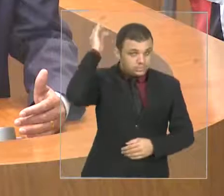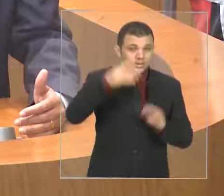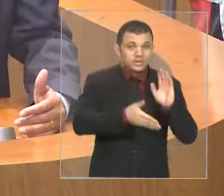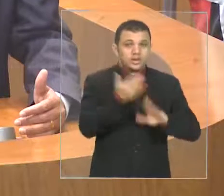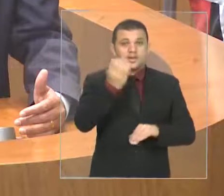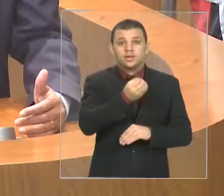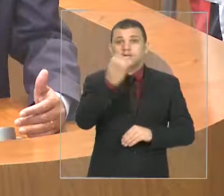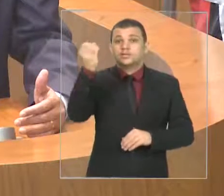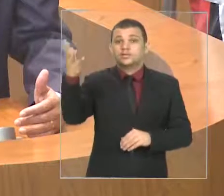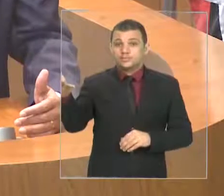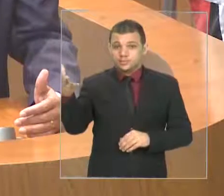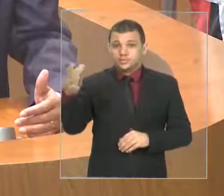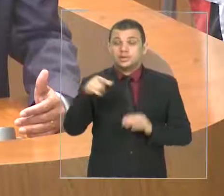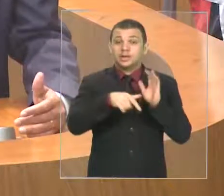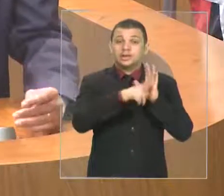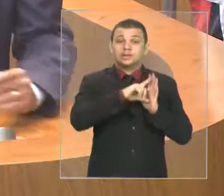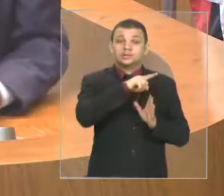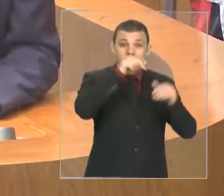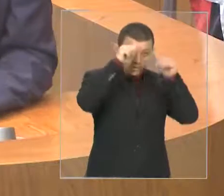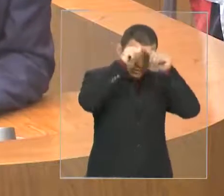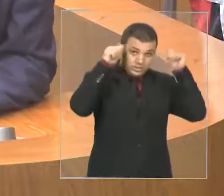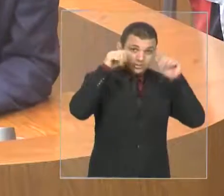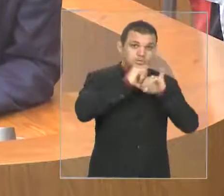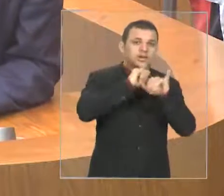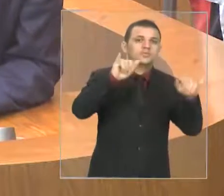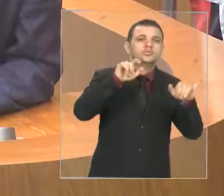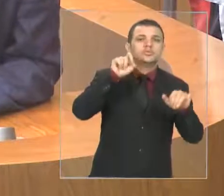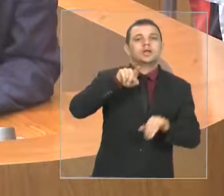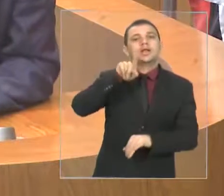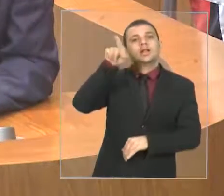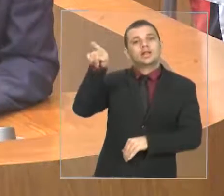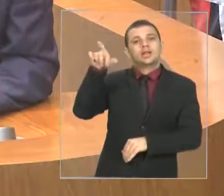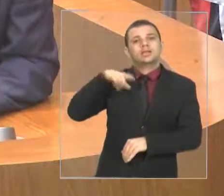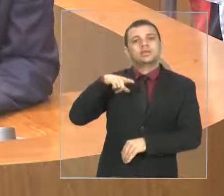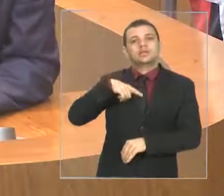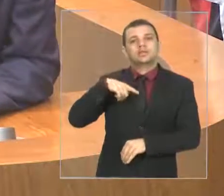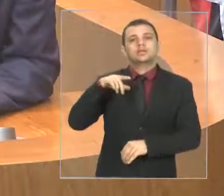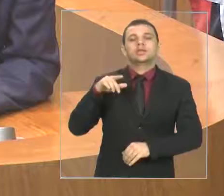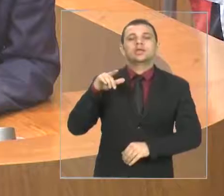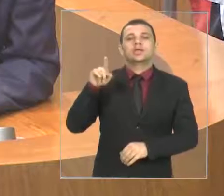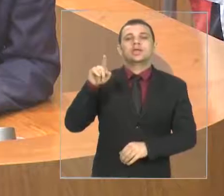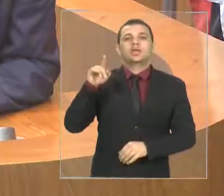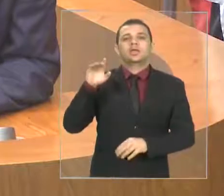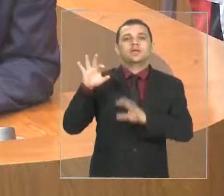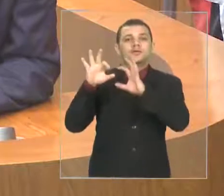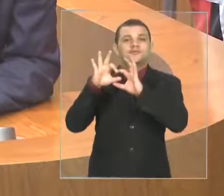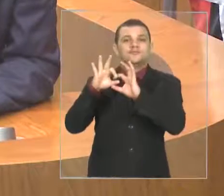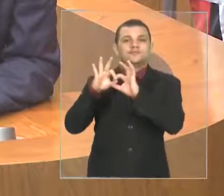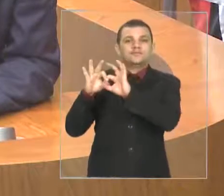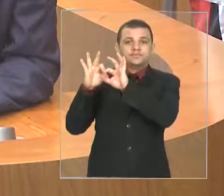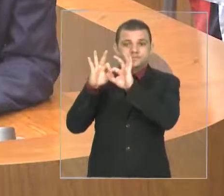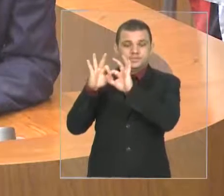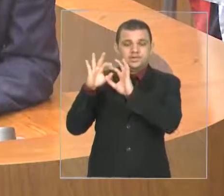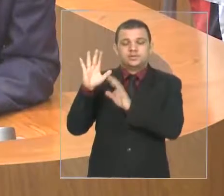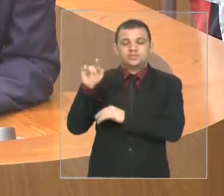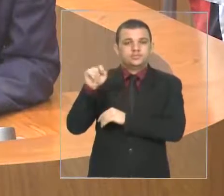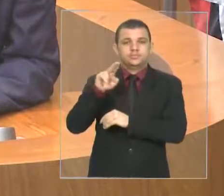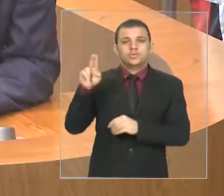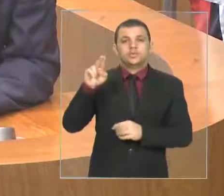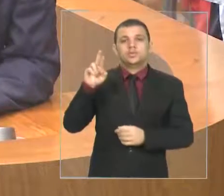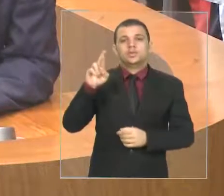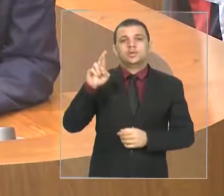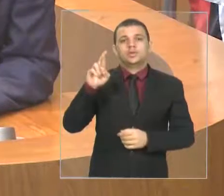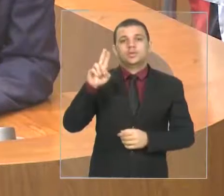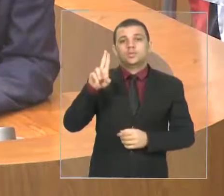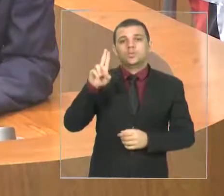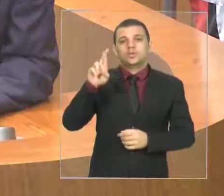República Socialista Federativa Soviética da Rússia, quando, na verdade, nós sabemos que